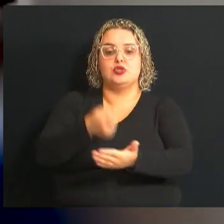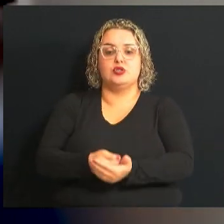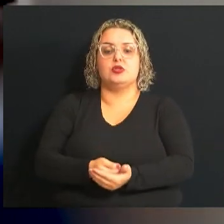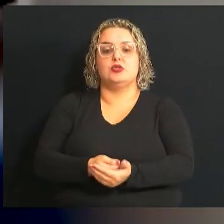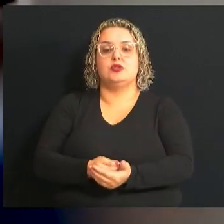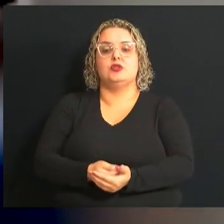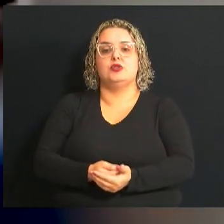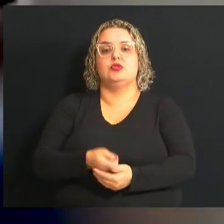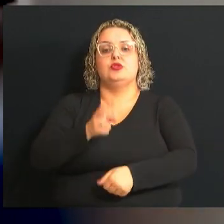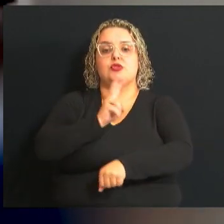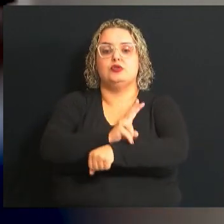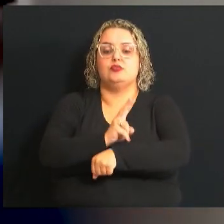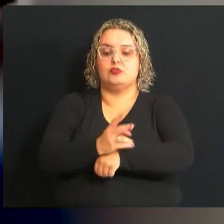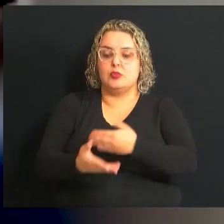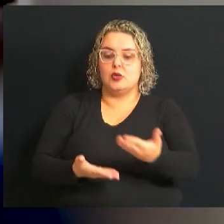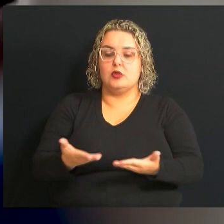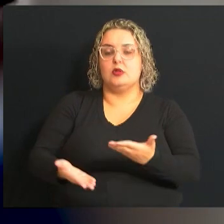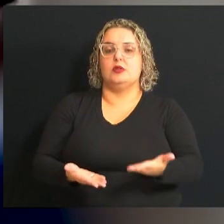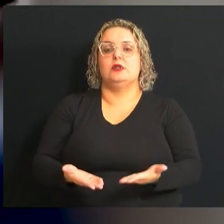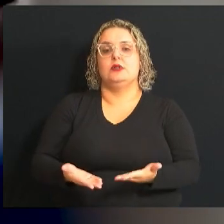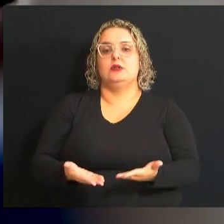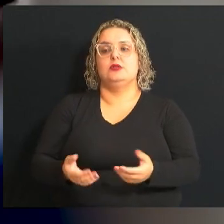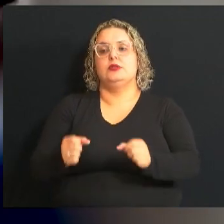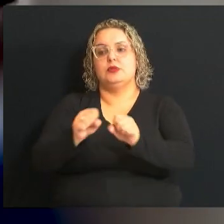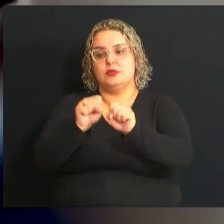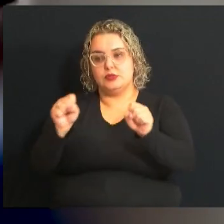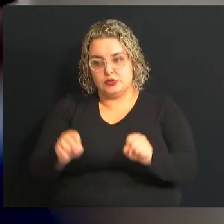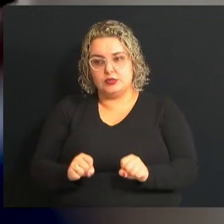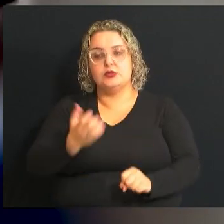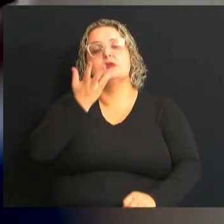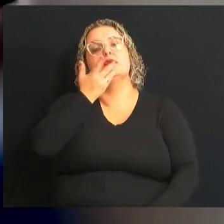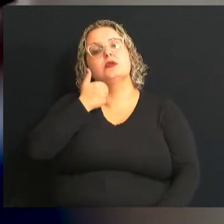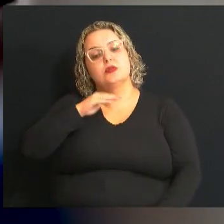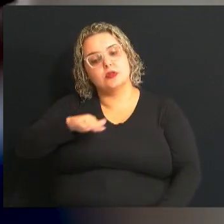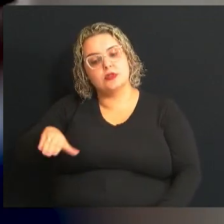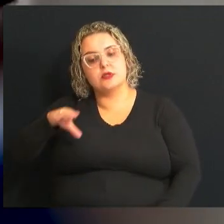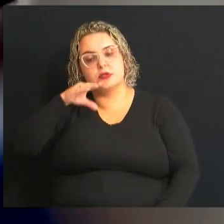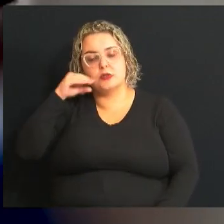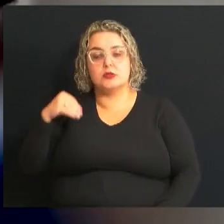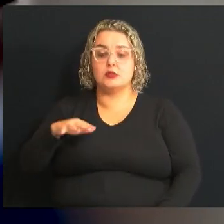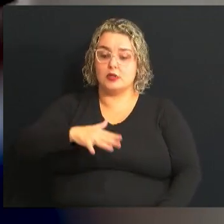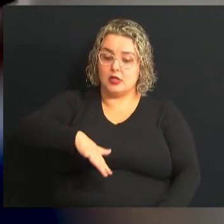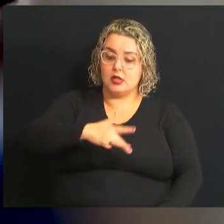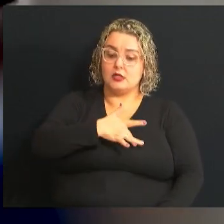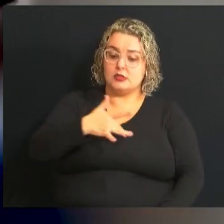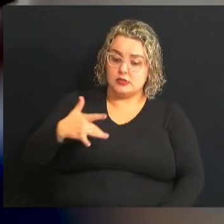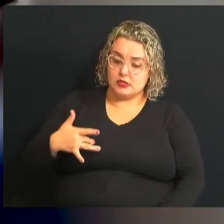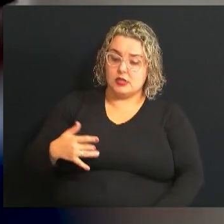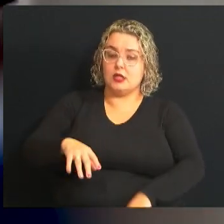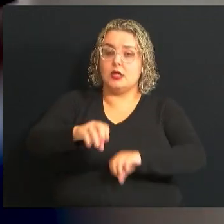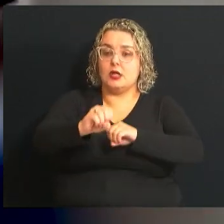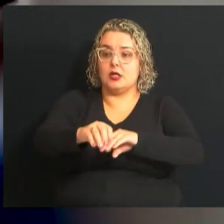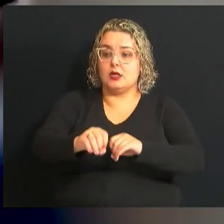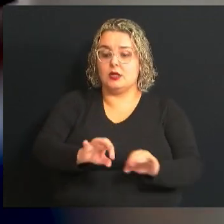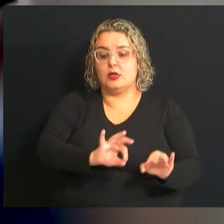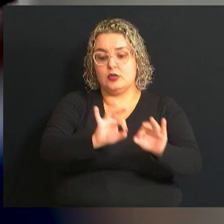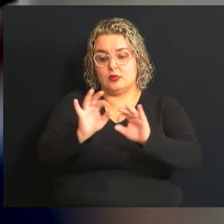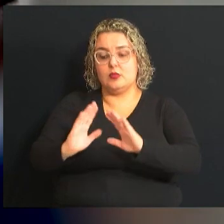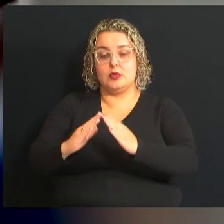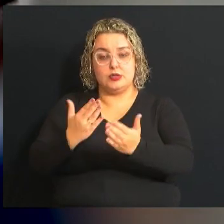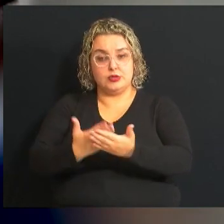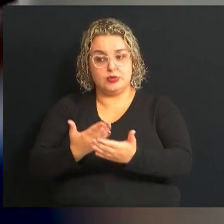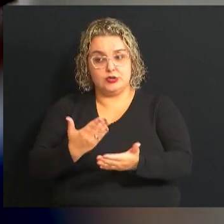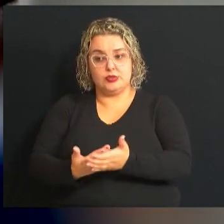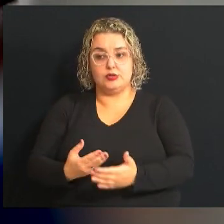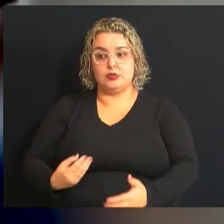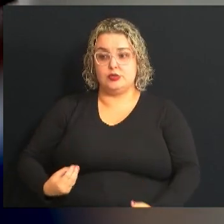adolescente, um atendimento sistemático na área de saúde, na área da educação, acompanhamento escolar, da vida